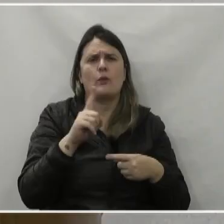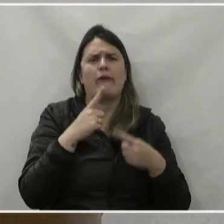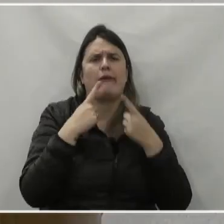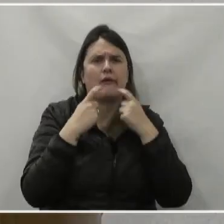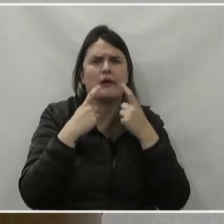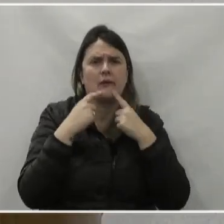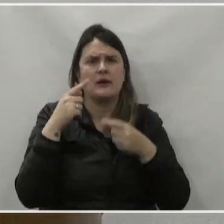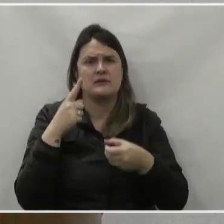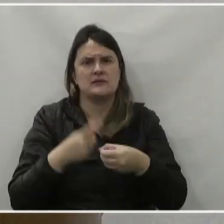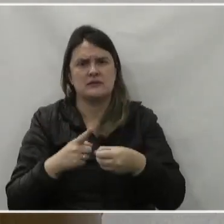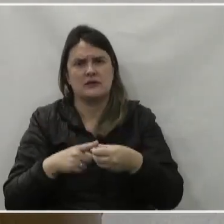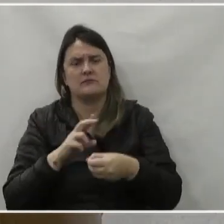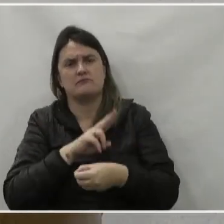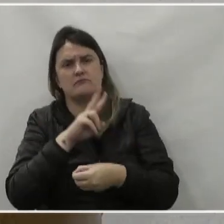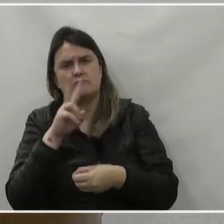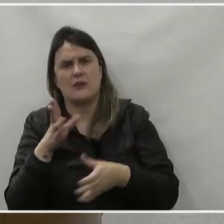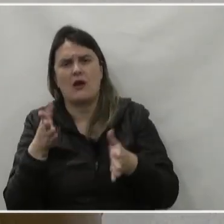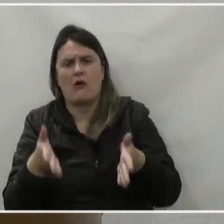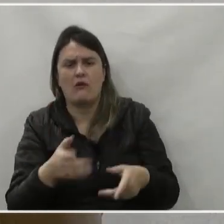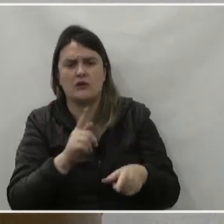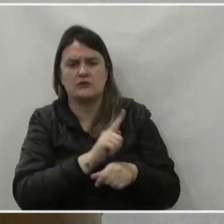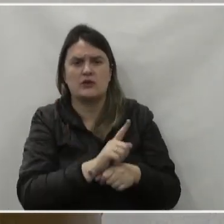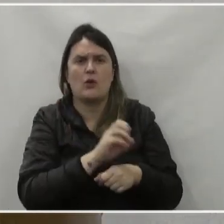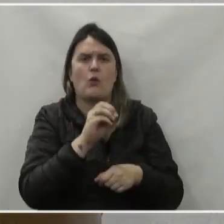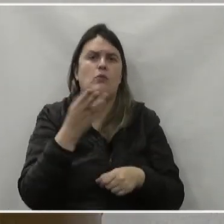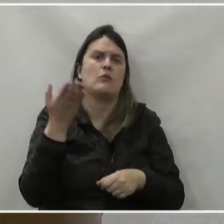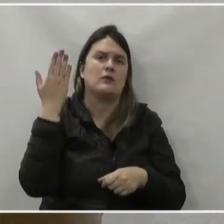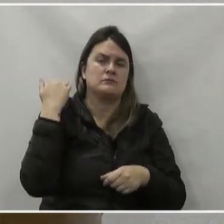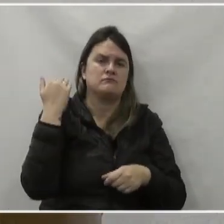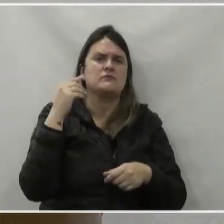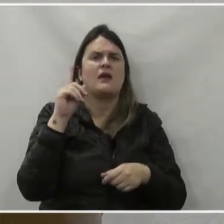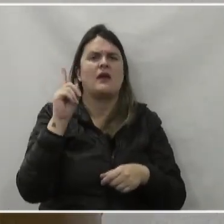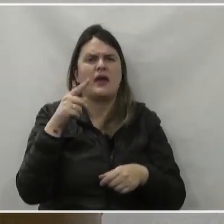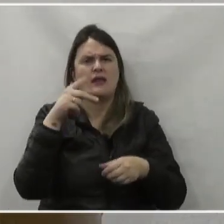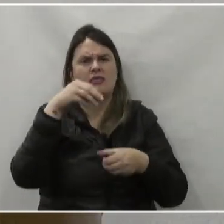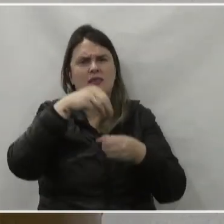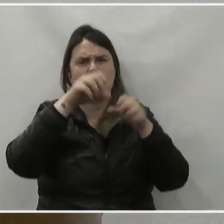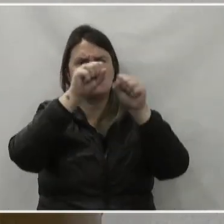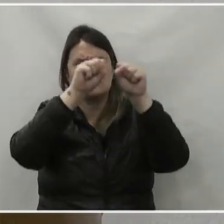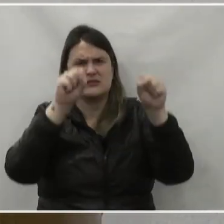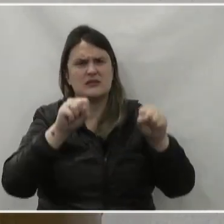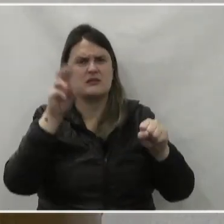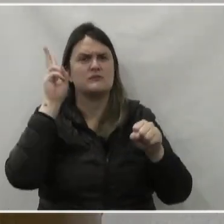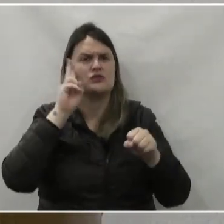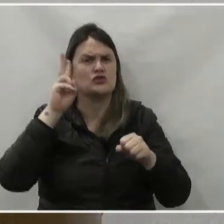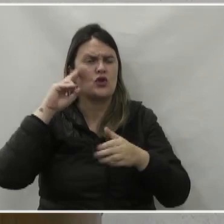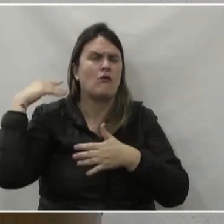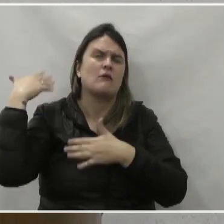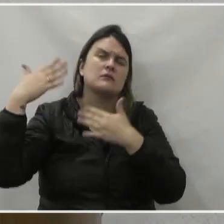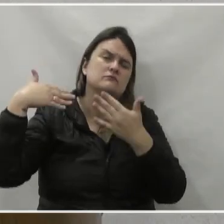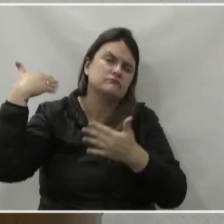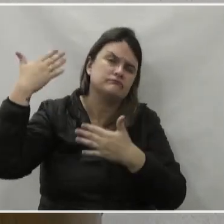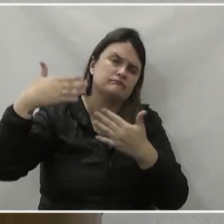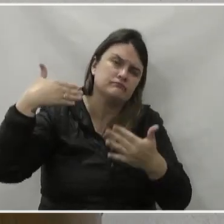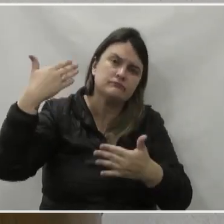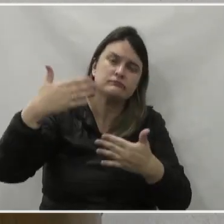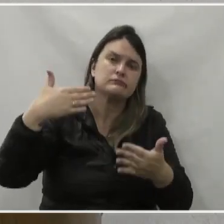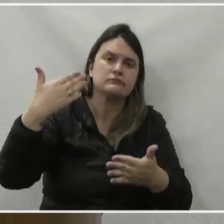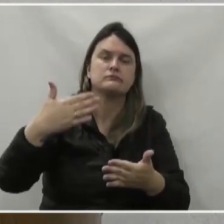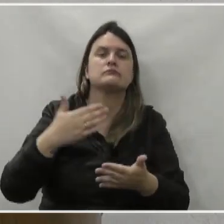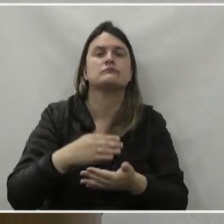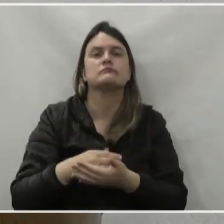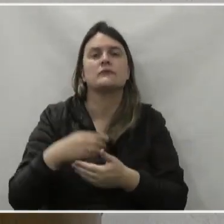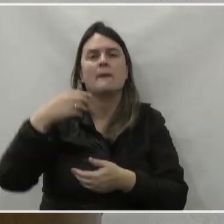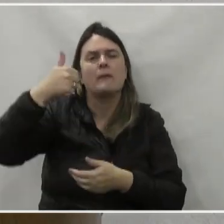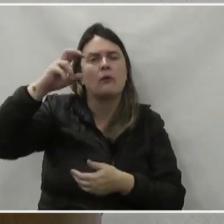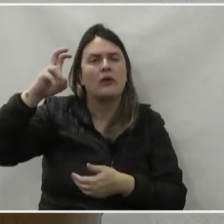ao município de União Vitória, a atual gestão, a anterior. É algo sistêmico, histórico, né?